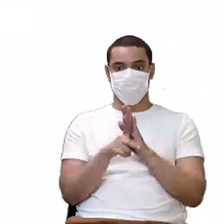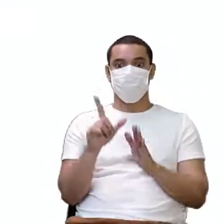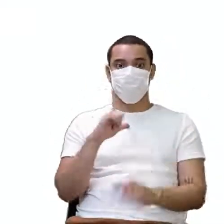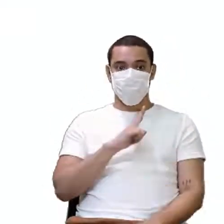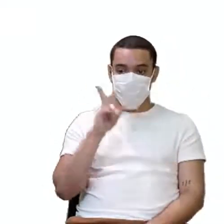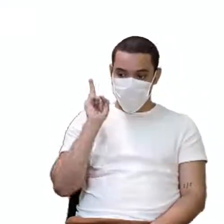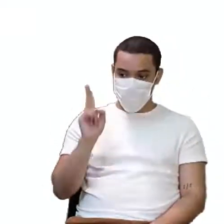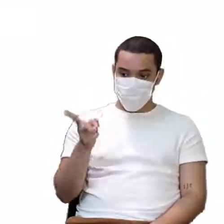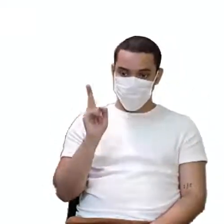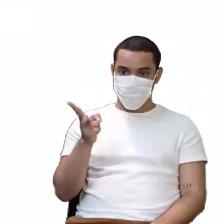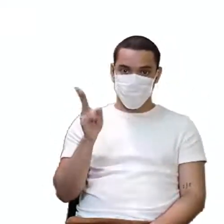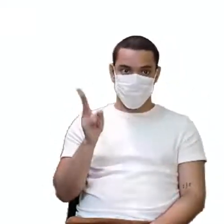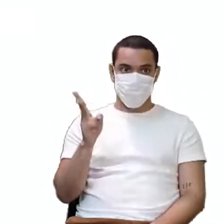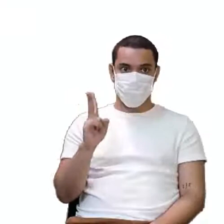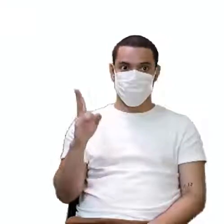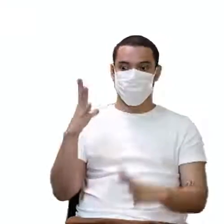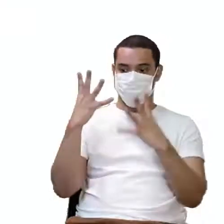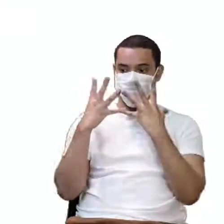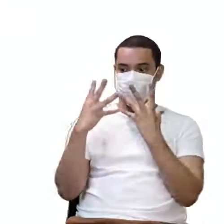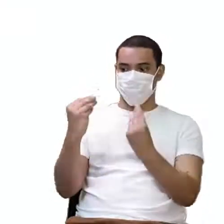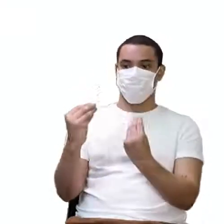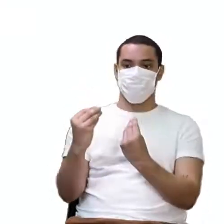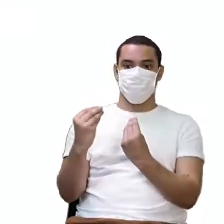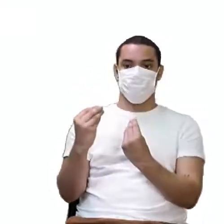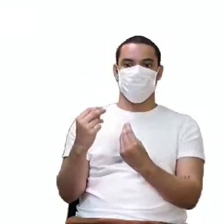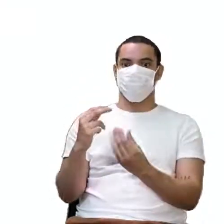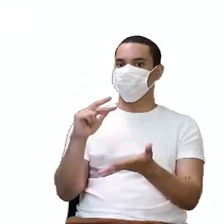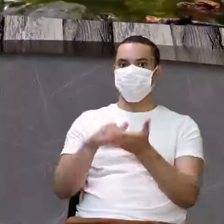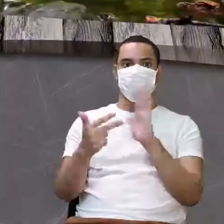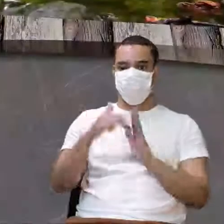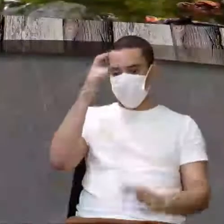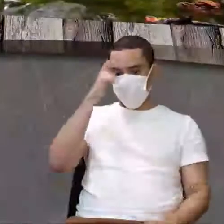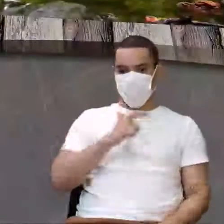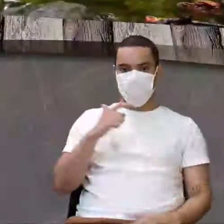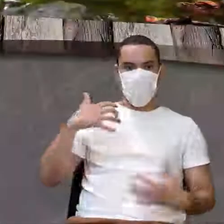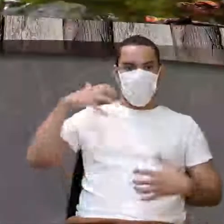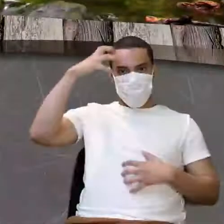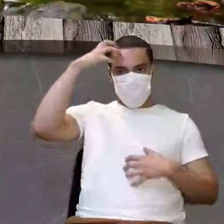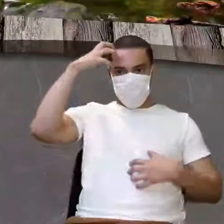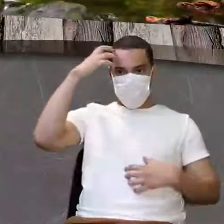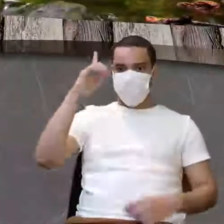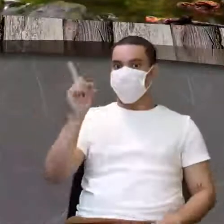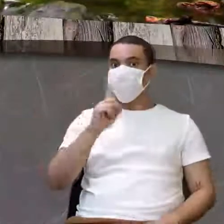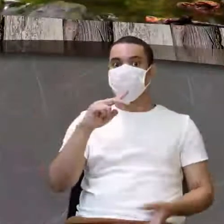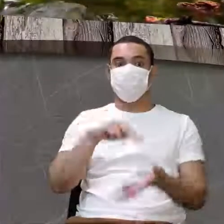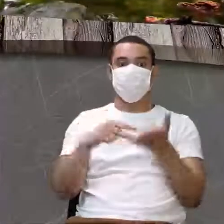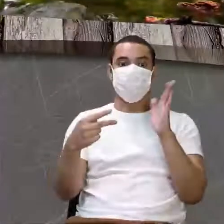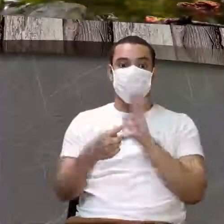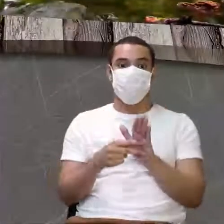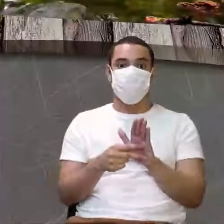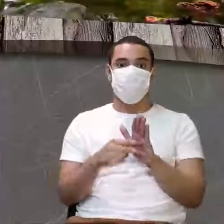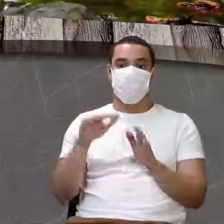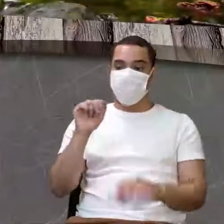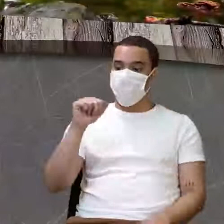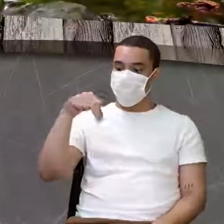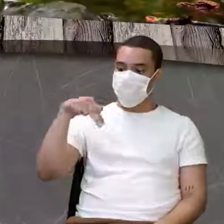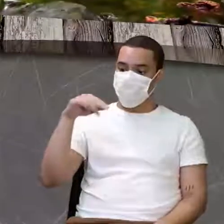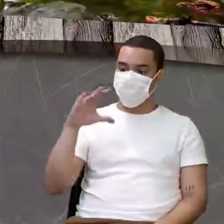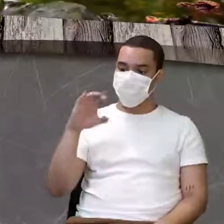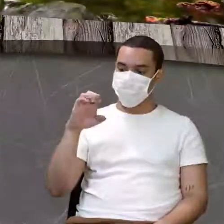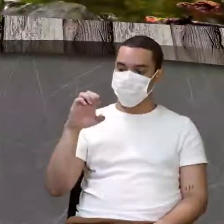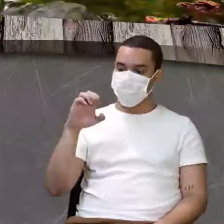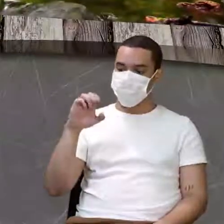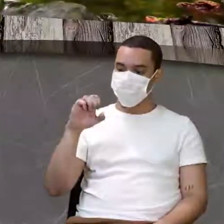tivemos o mesmo ancestral comum. Não quer dizer que eu sou macaco nem você é macaco. Quer dizer que nós tivemos o mesmo